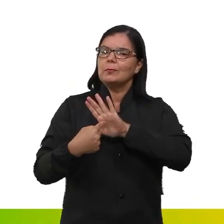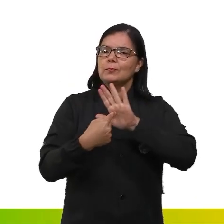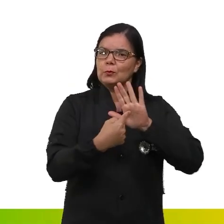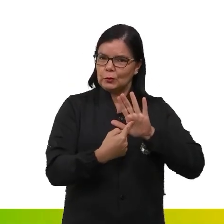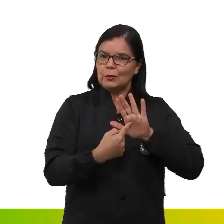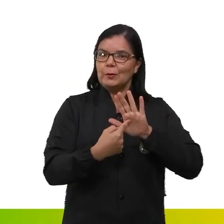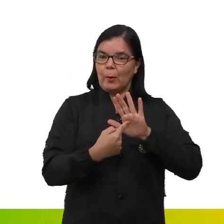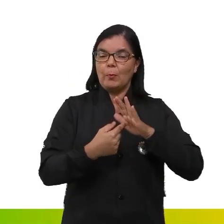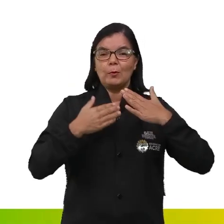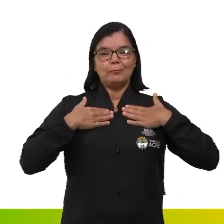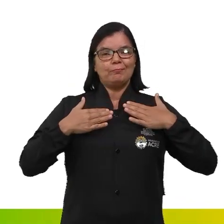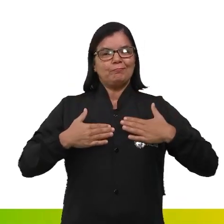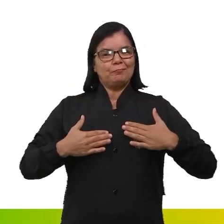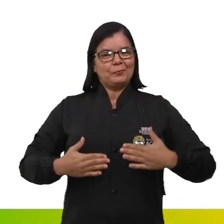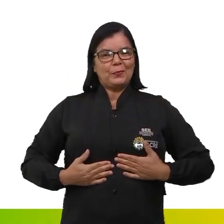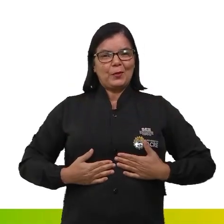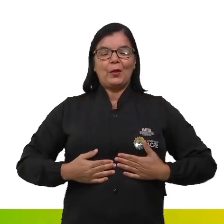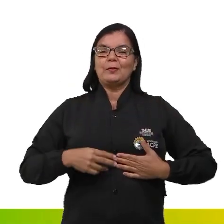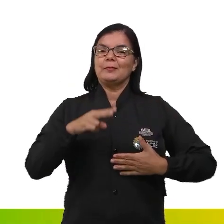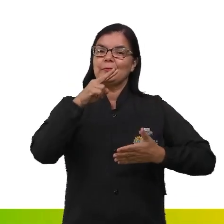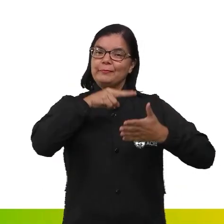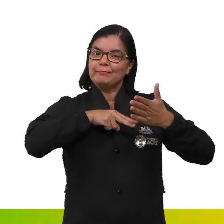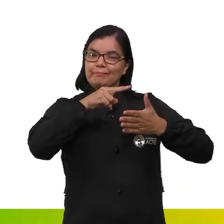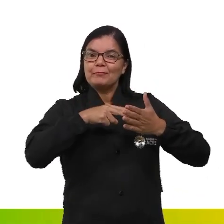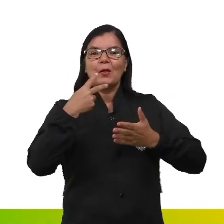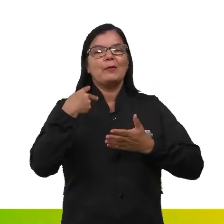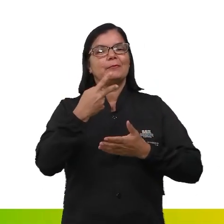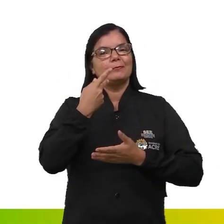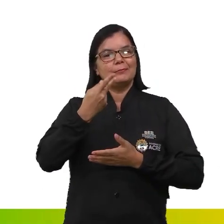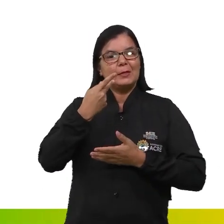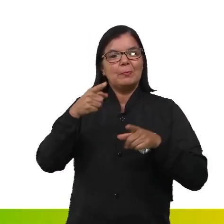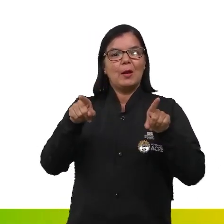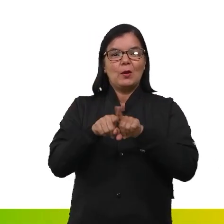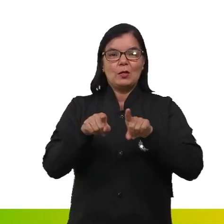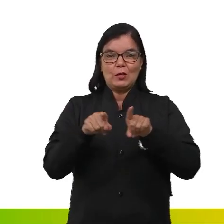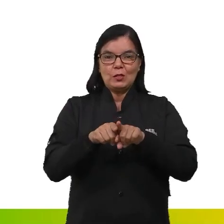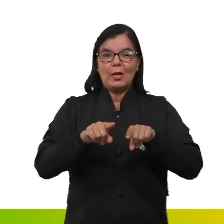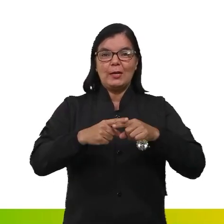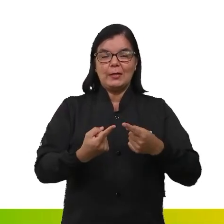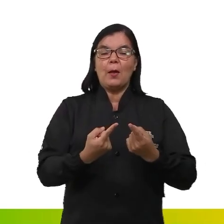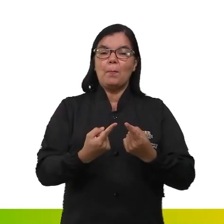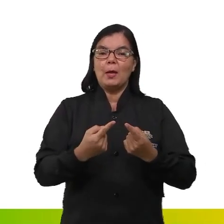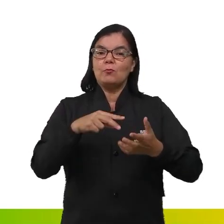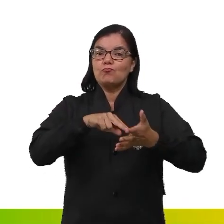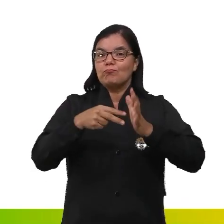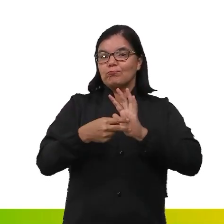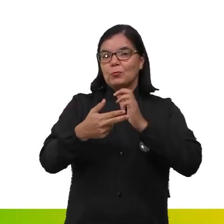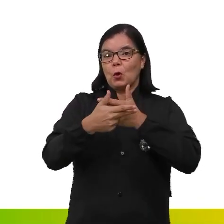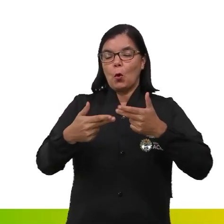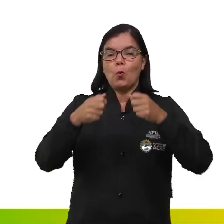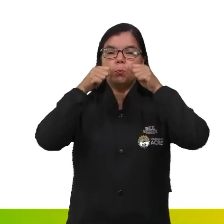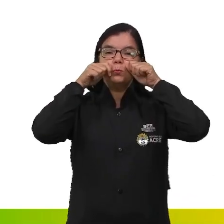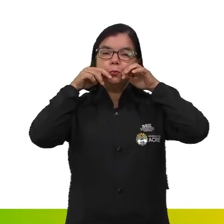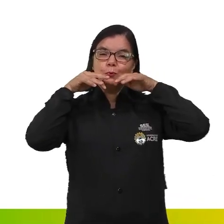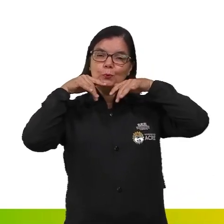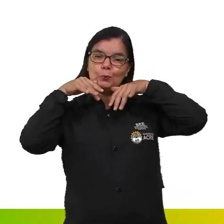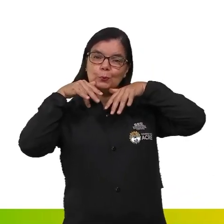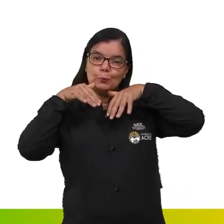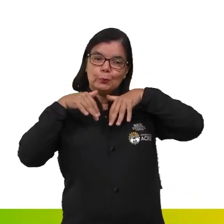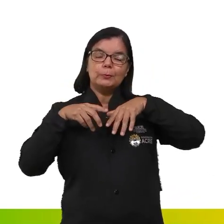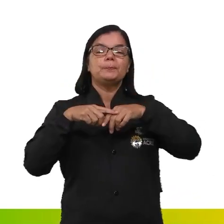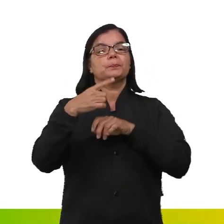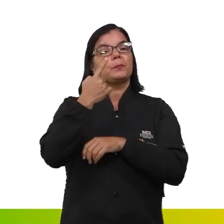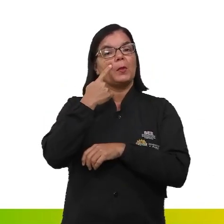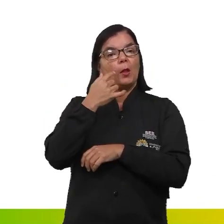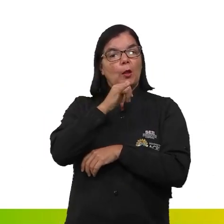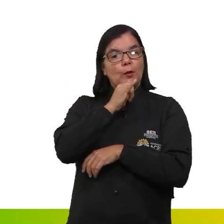como ironia verbal, ironia de situação e ironia dramática ou satírica. Observe os exemplos que eu